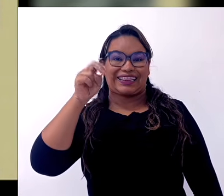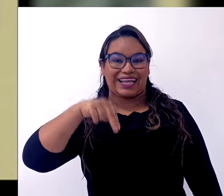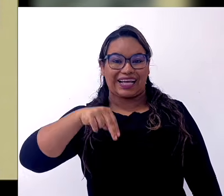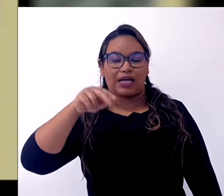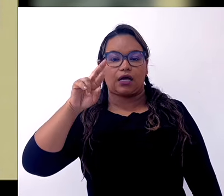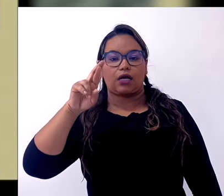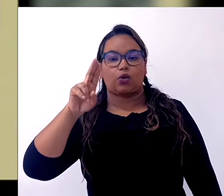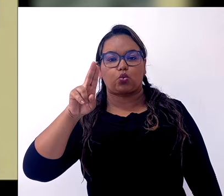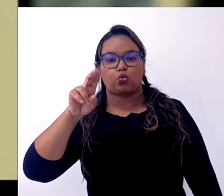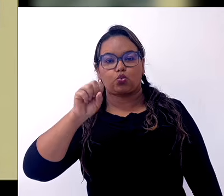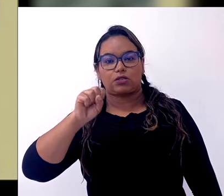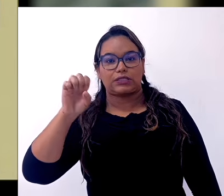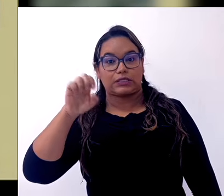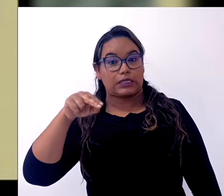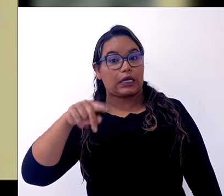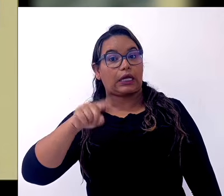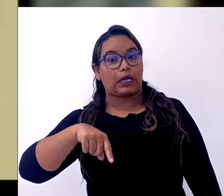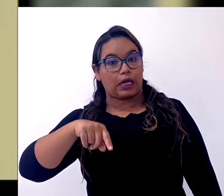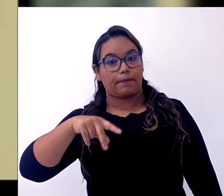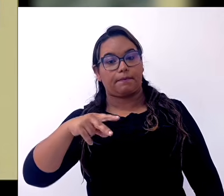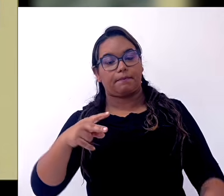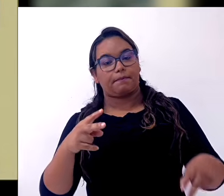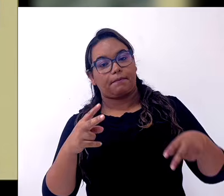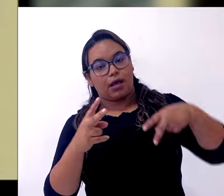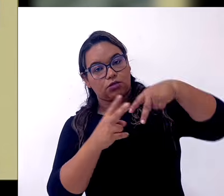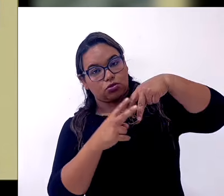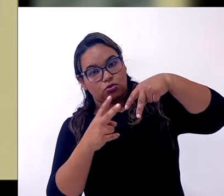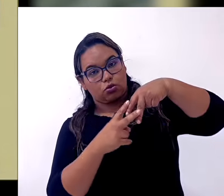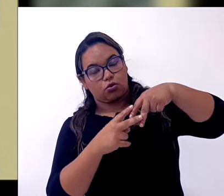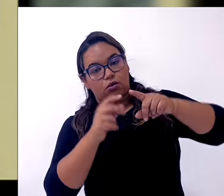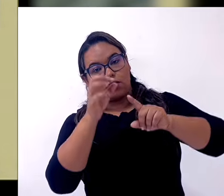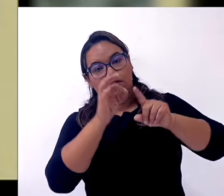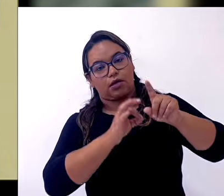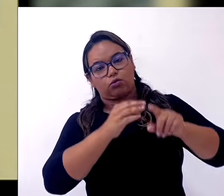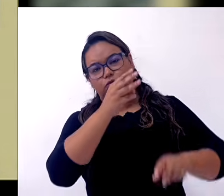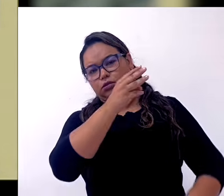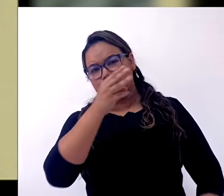Olhem para Saddam Hussein aqui. Aqui está uma foto de Saddam Hussein.